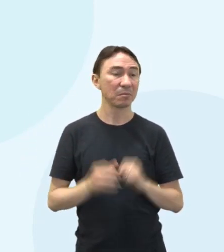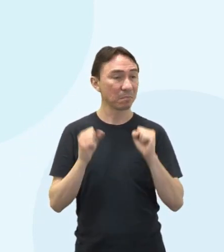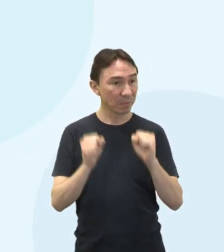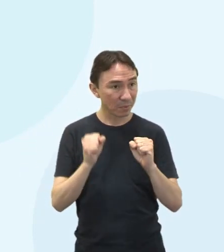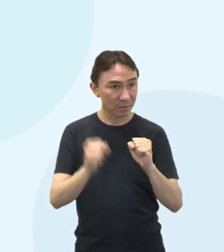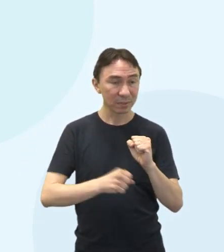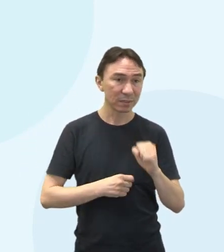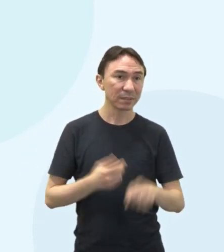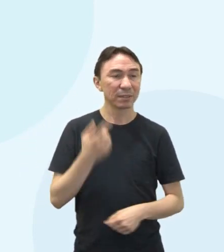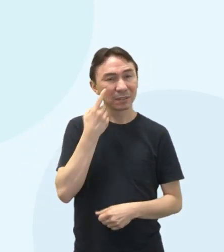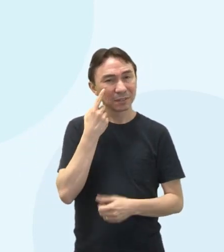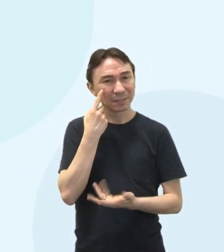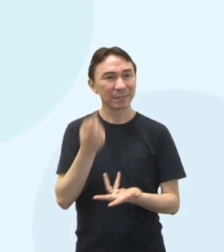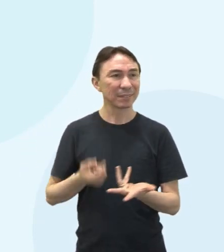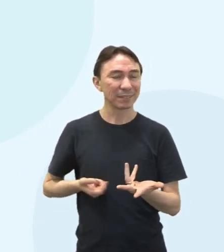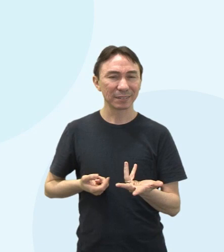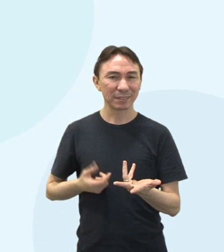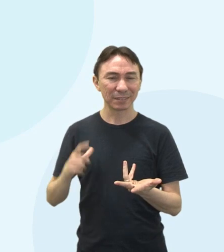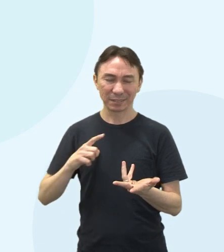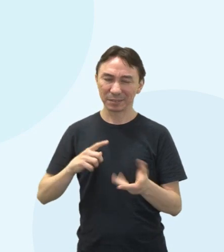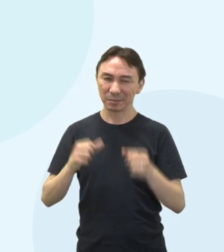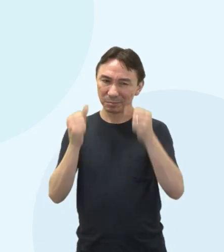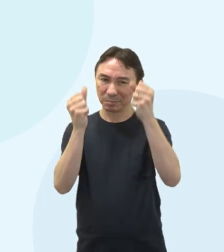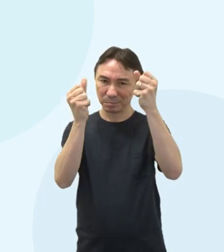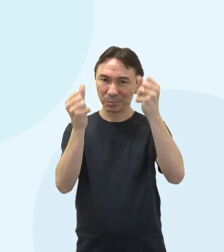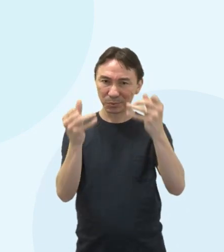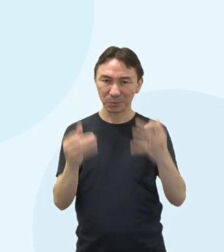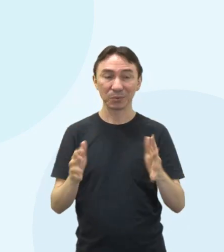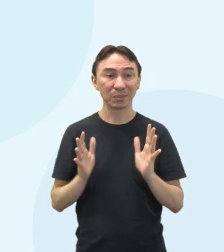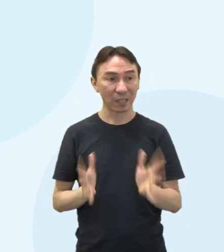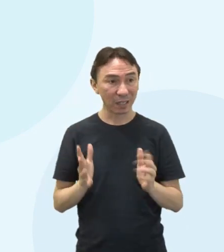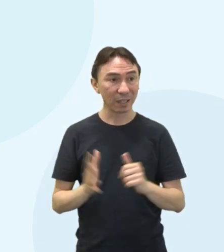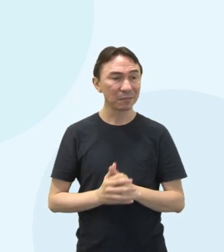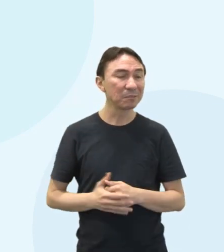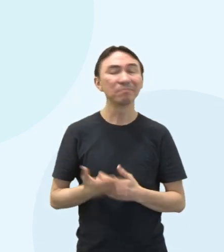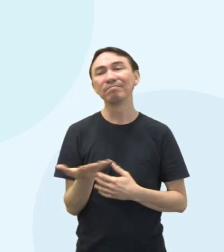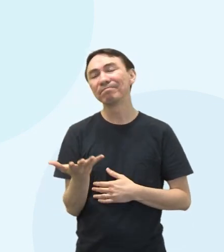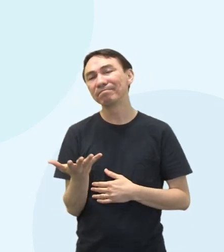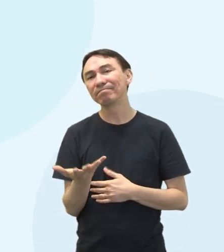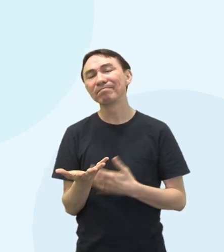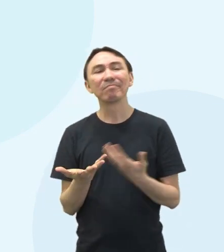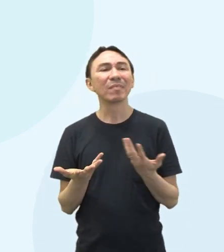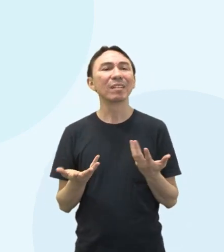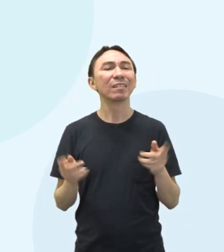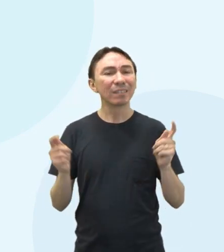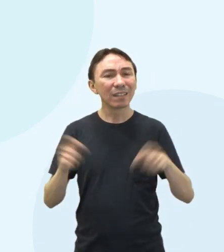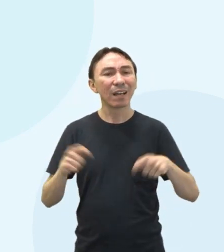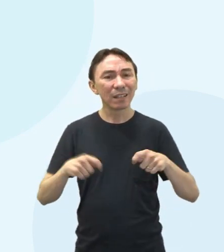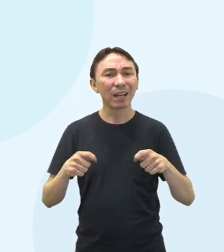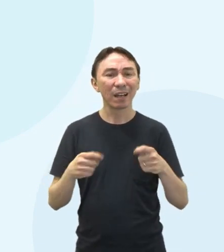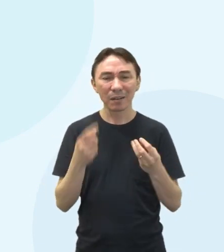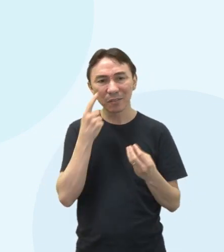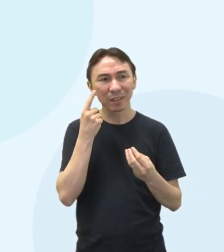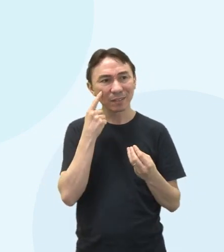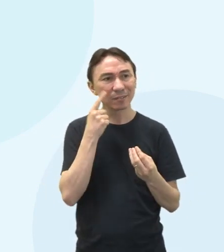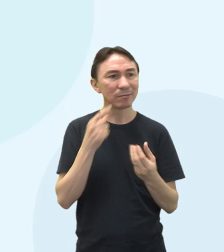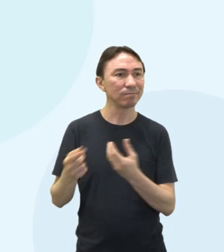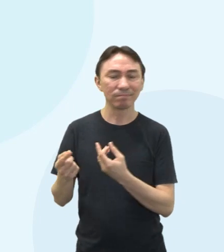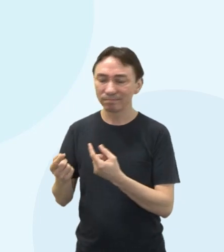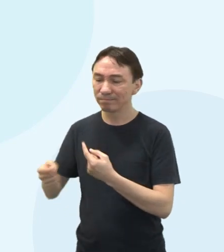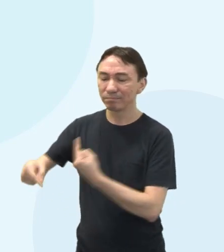aí né desses espaços que a gente destacou quais relações que a gente pode pensar aí né que a gente pode observar